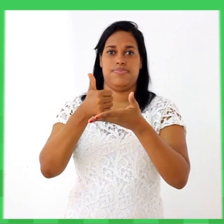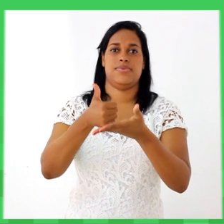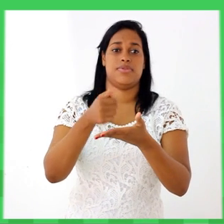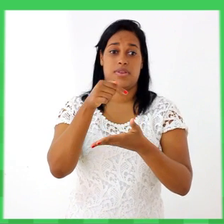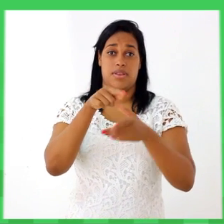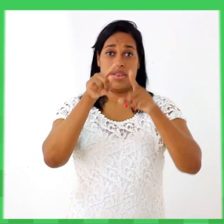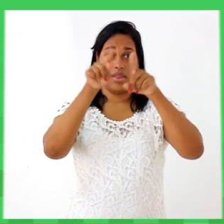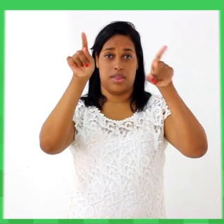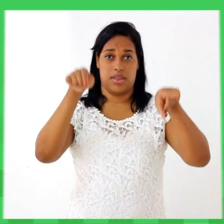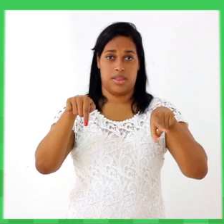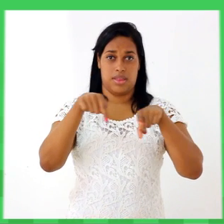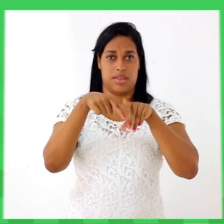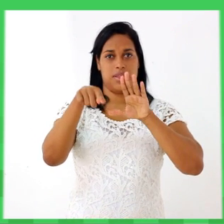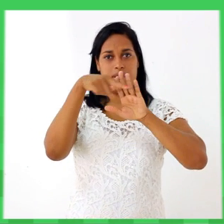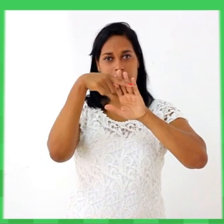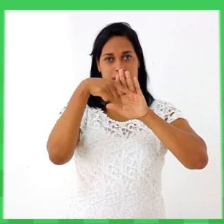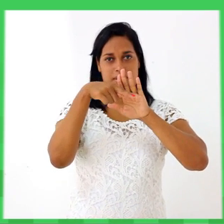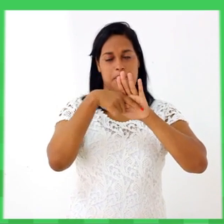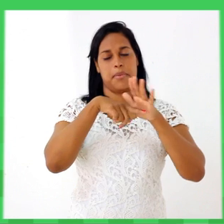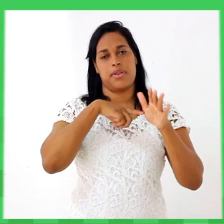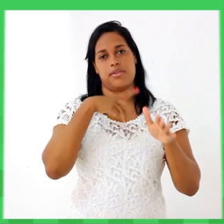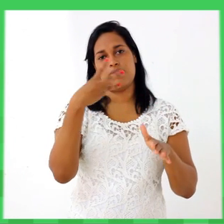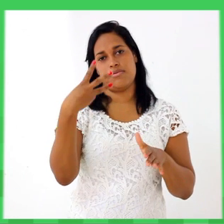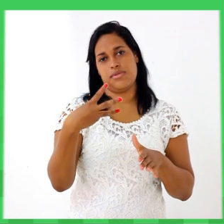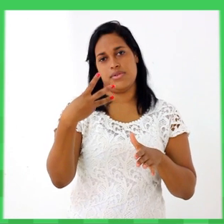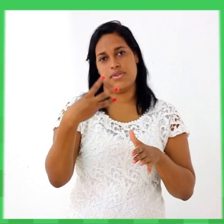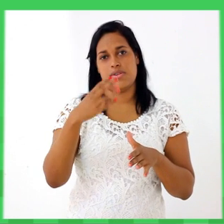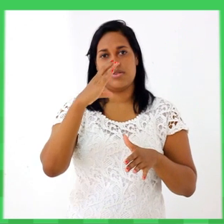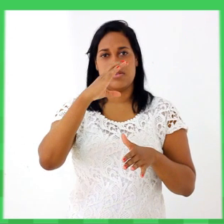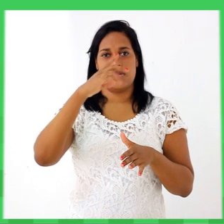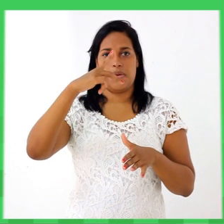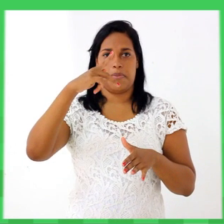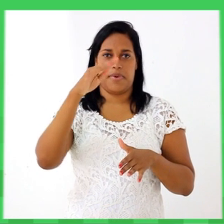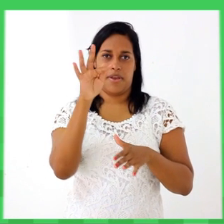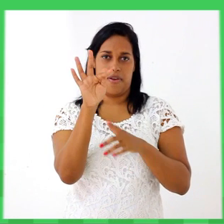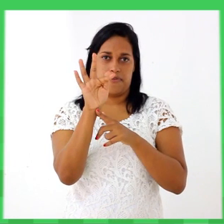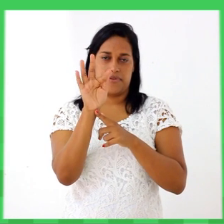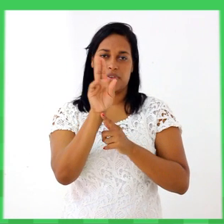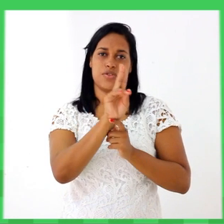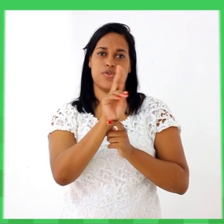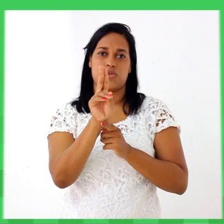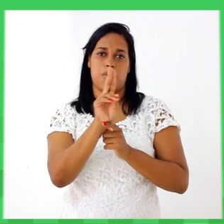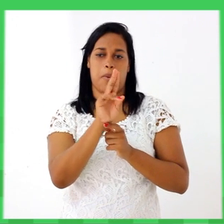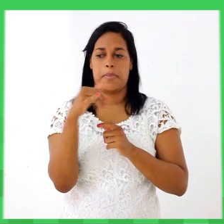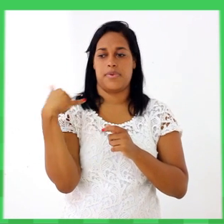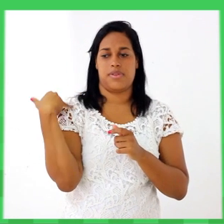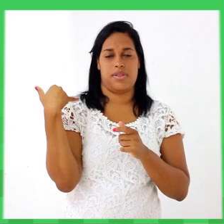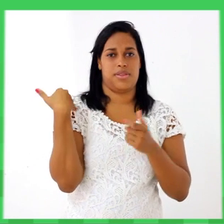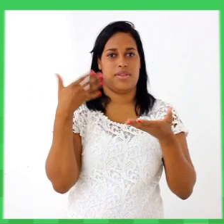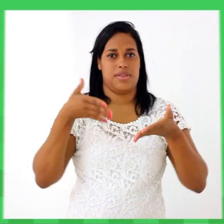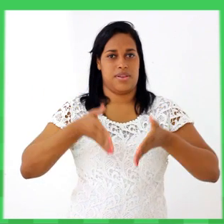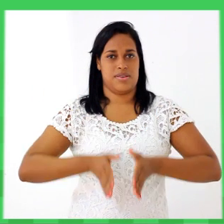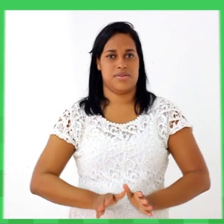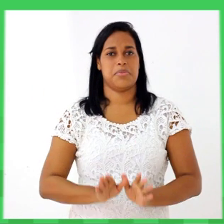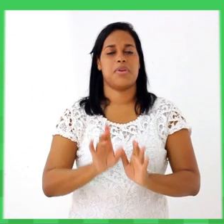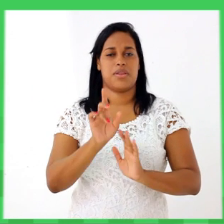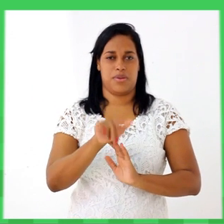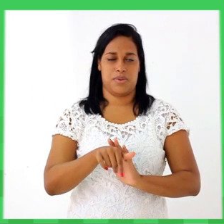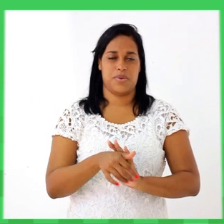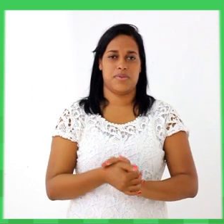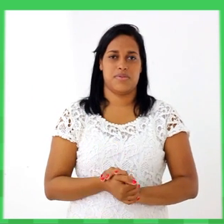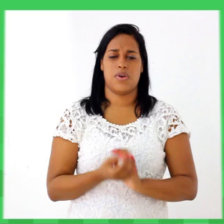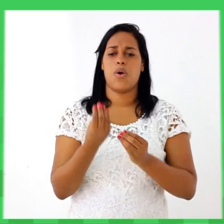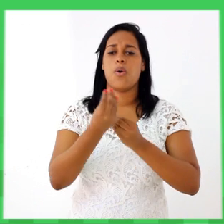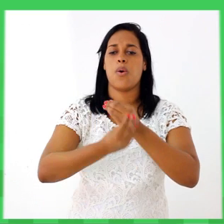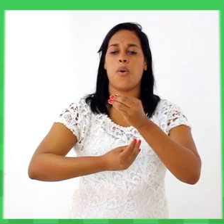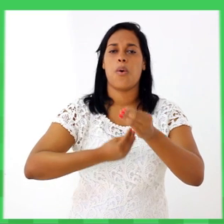tabela, o contribuinte tem 3 atributos: CPF, nome e data de nascimento. Então, como eu